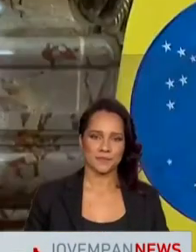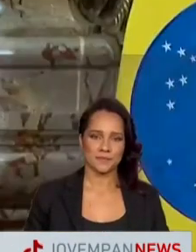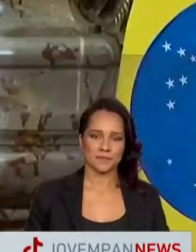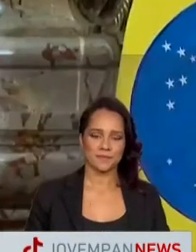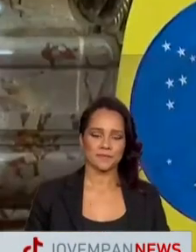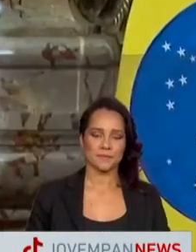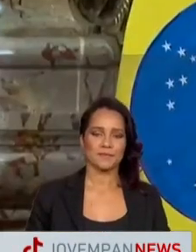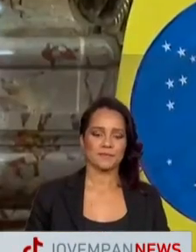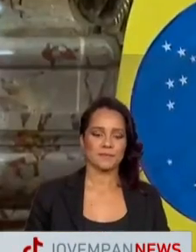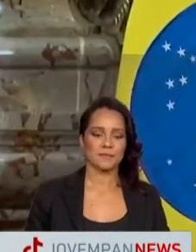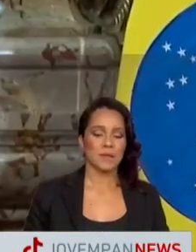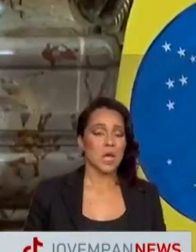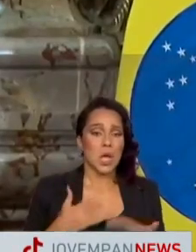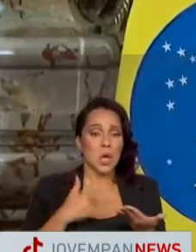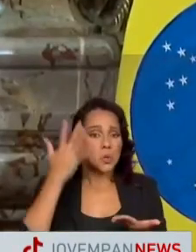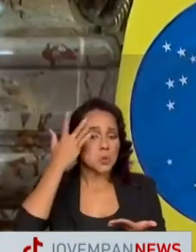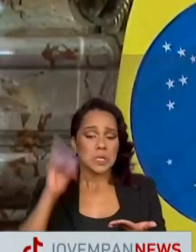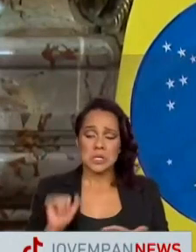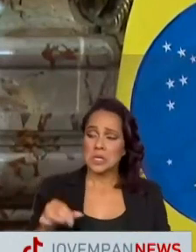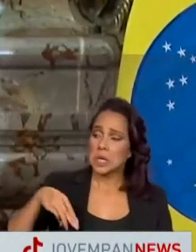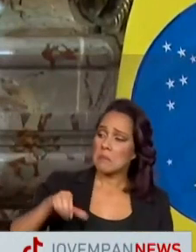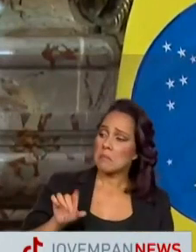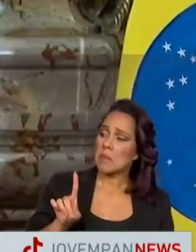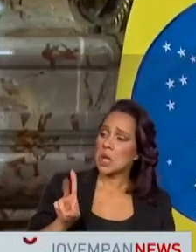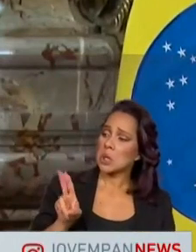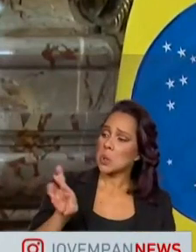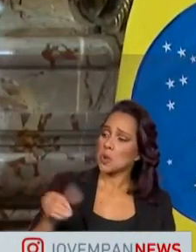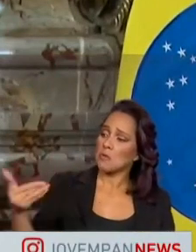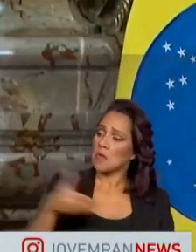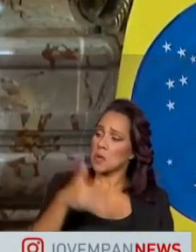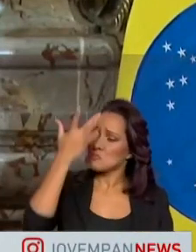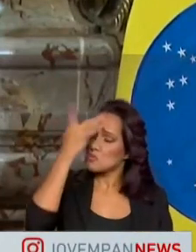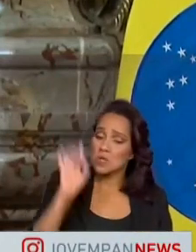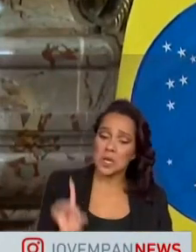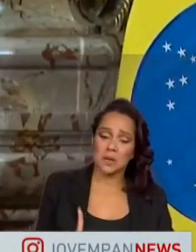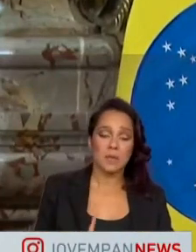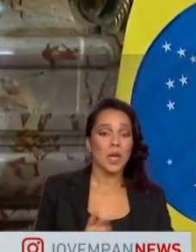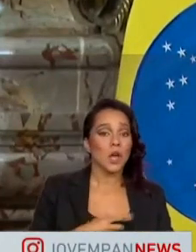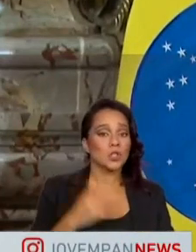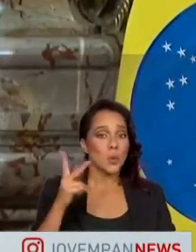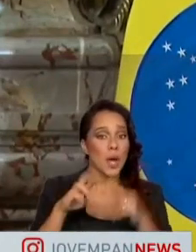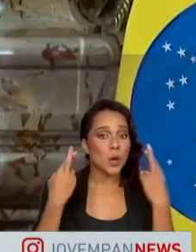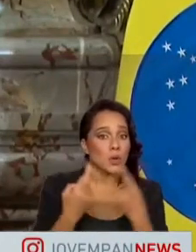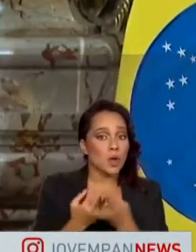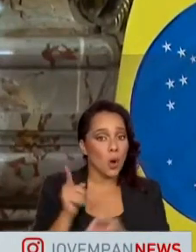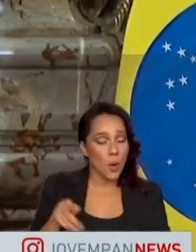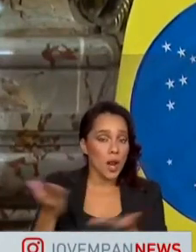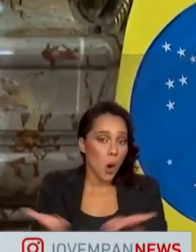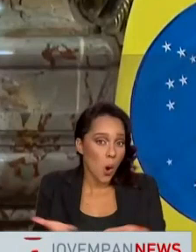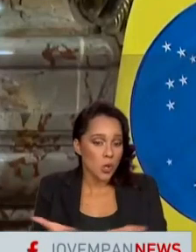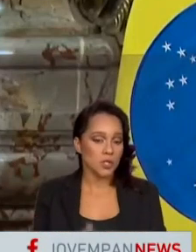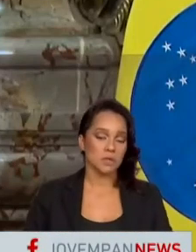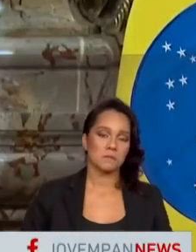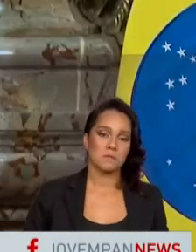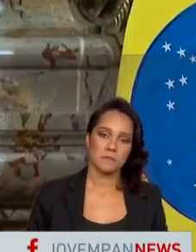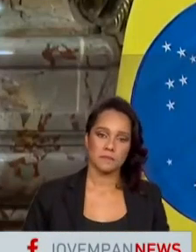Algo muito importante para a Latinoamérica. Não sei se o Maduro vai vir. Não sei se vendrá Maduro. Eu tinha uma audiência com ele hoje. Eu tinha uma reunião